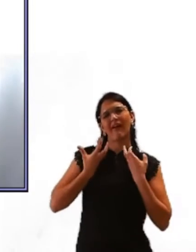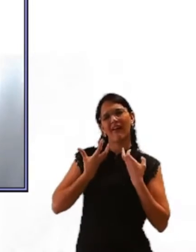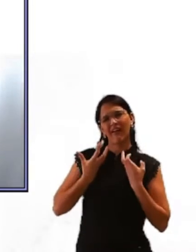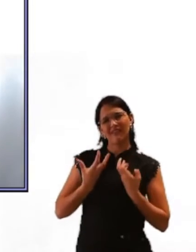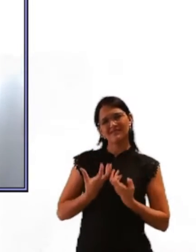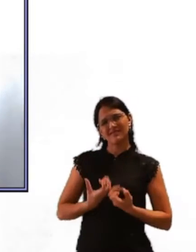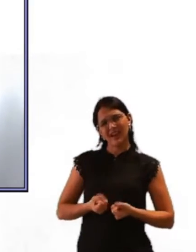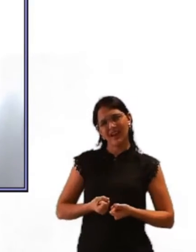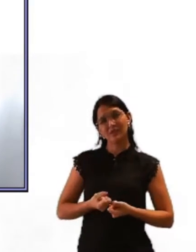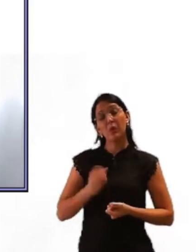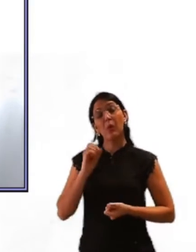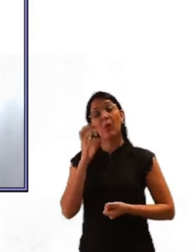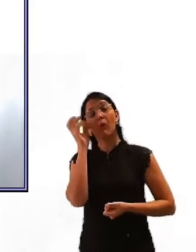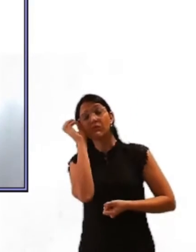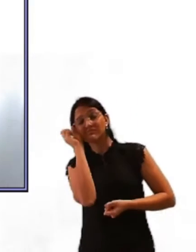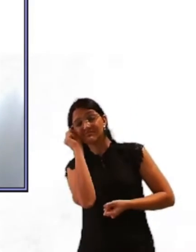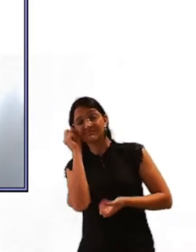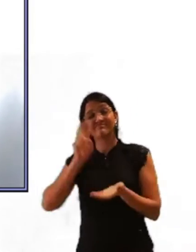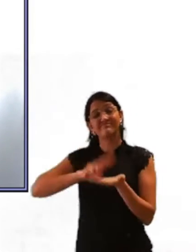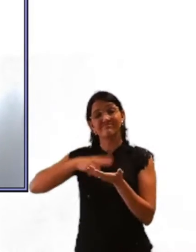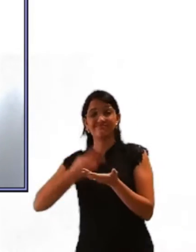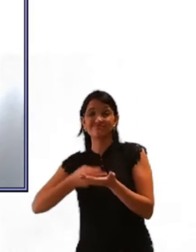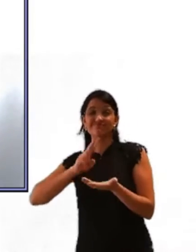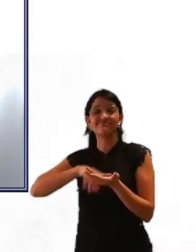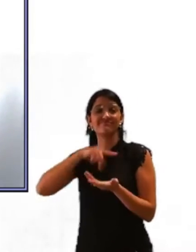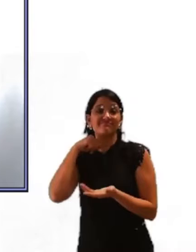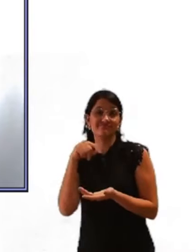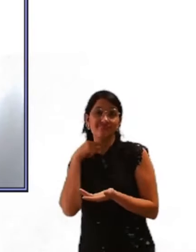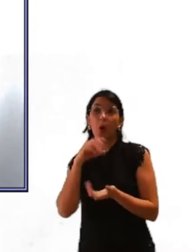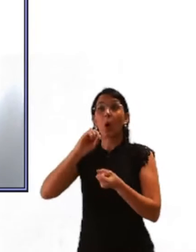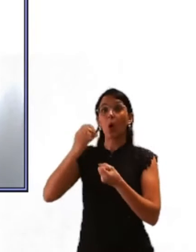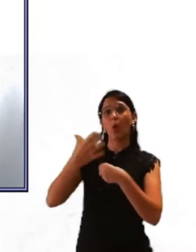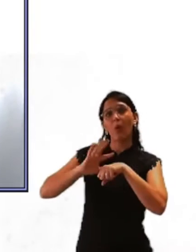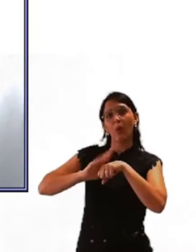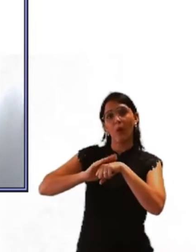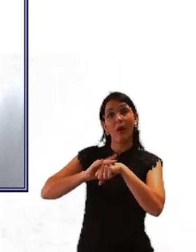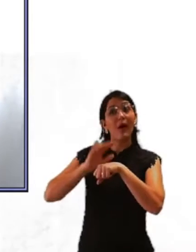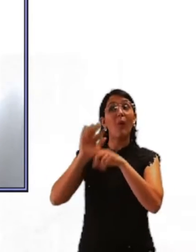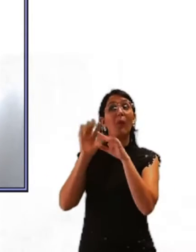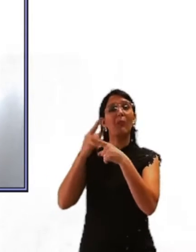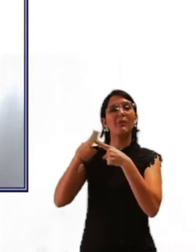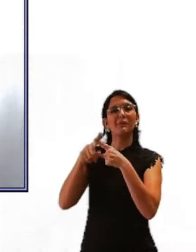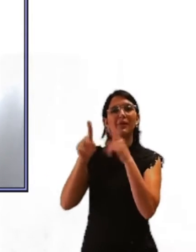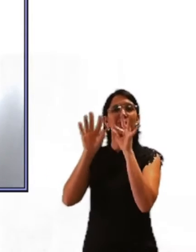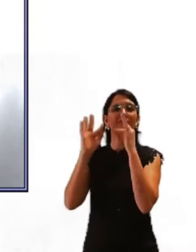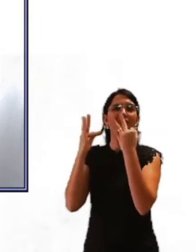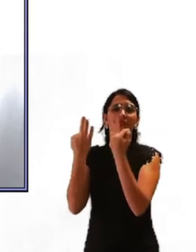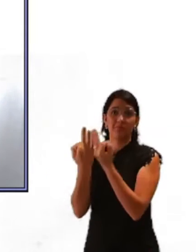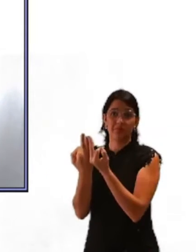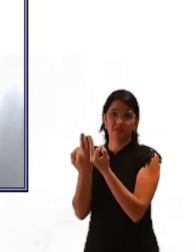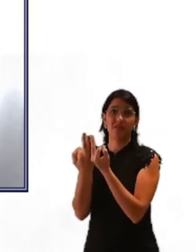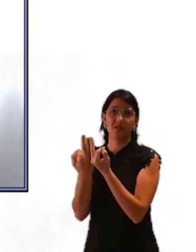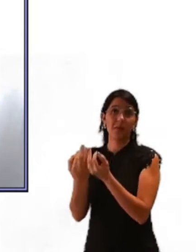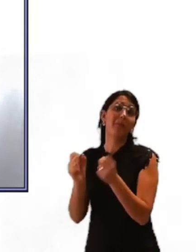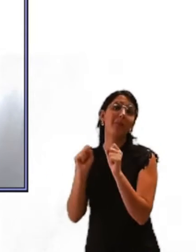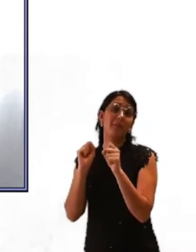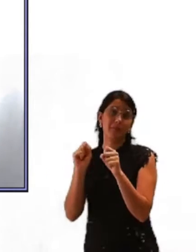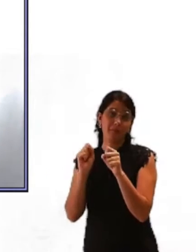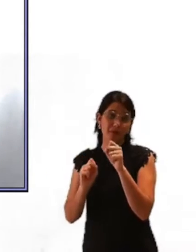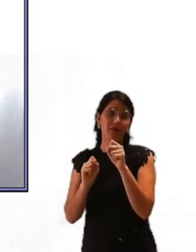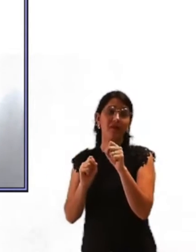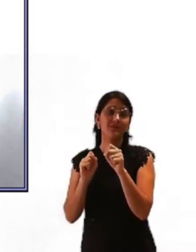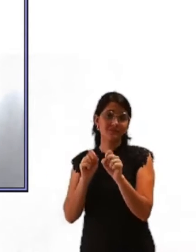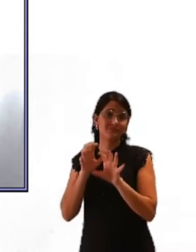cansado, em que ele dormiu mal, em que ele está doente, em que ele está com um problema familiar, isso tudo pode influenciar